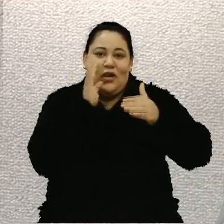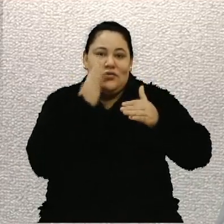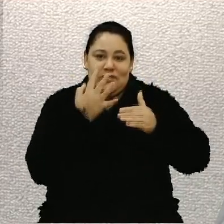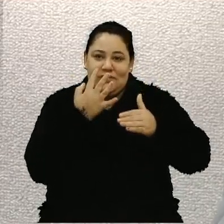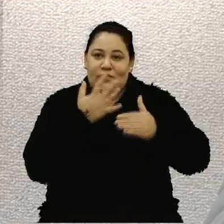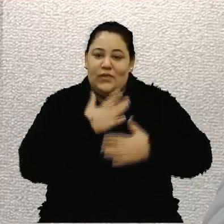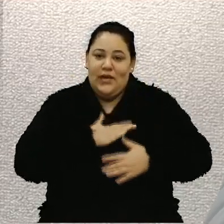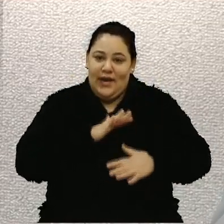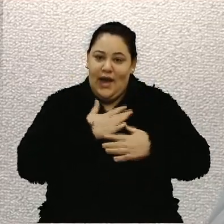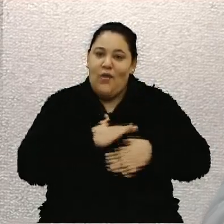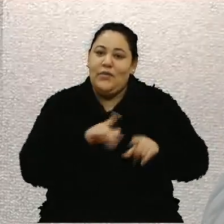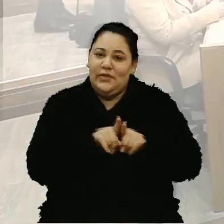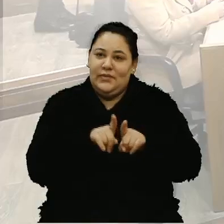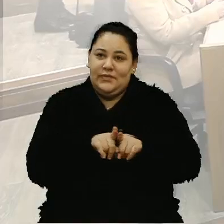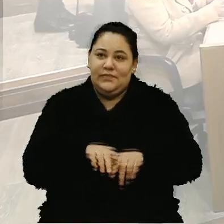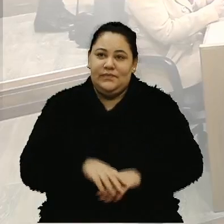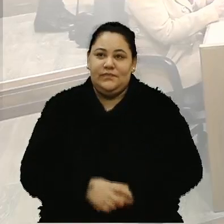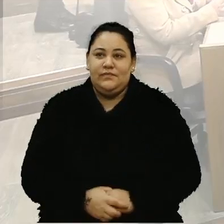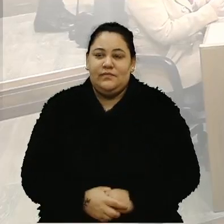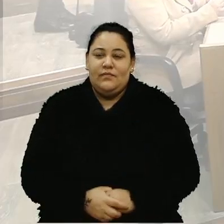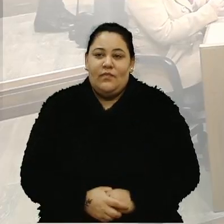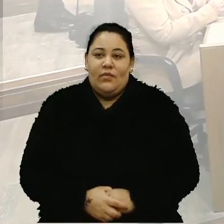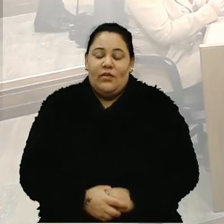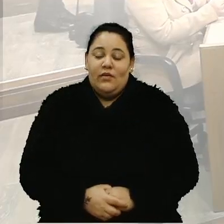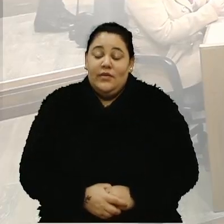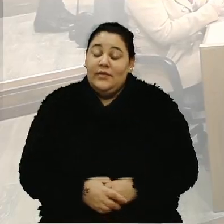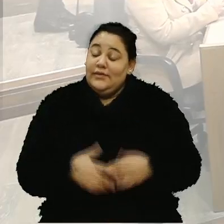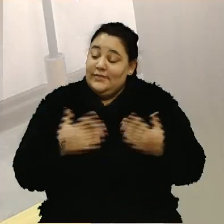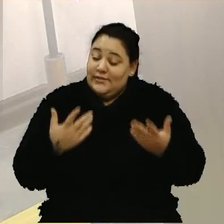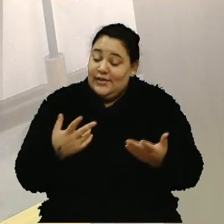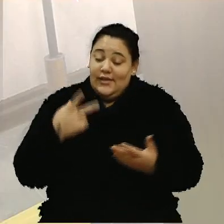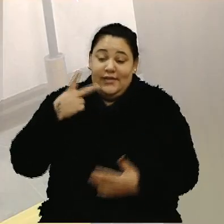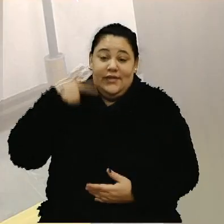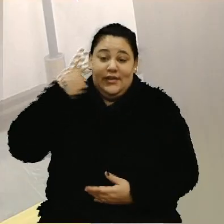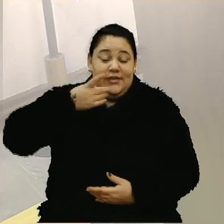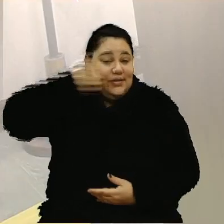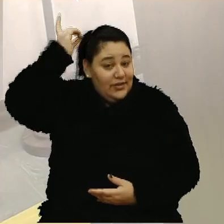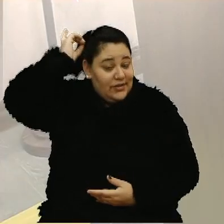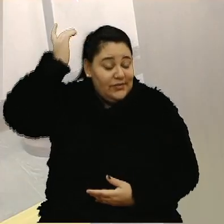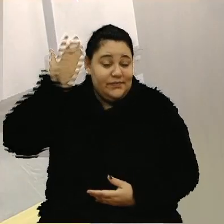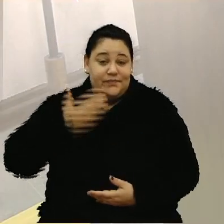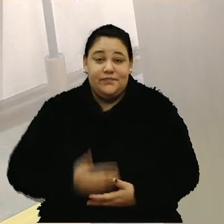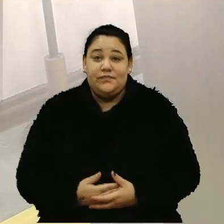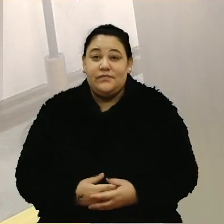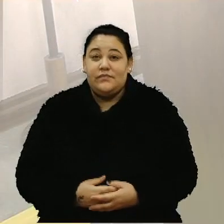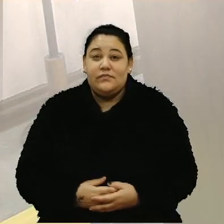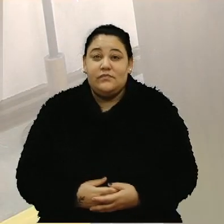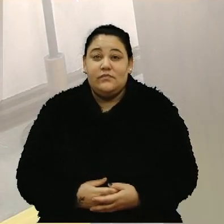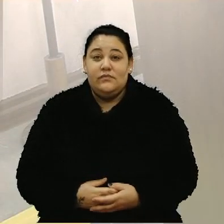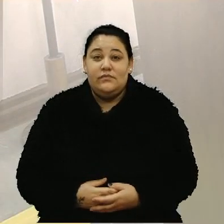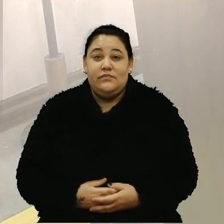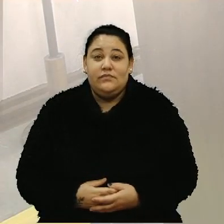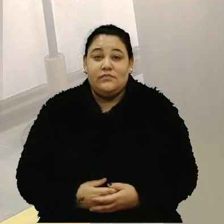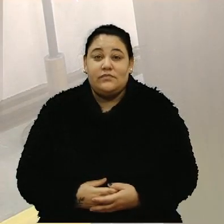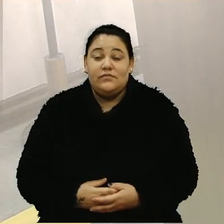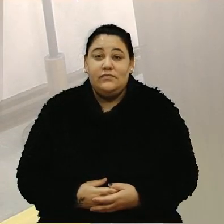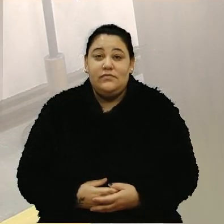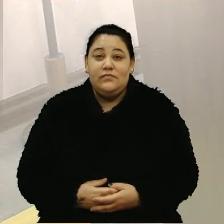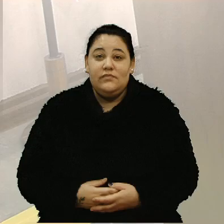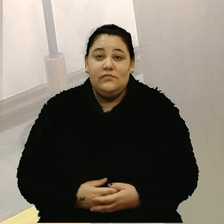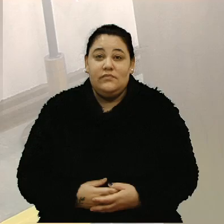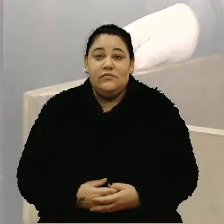pouco de calma também. Obrigado. Pois é, vereador Lucas, eu até vou pedir que consulte o